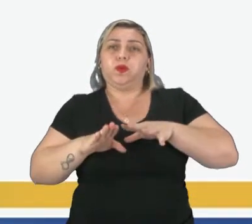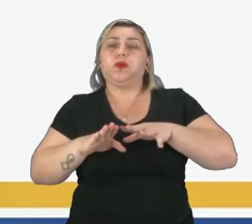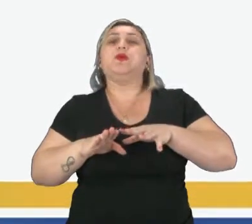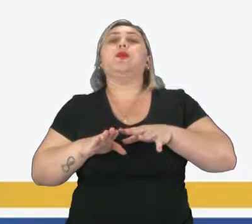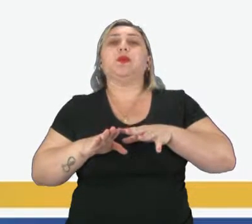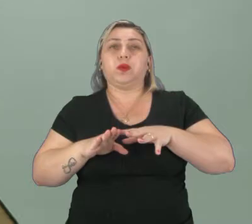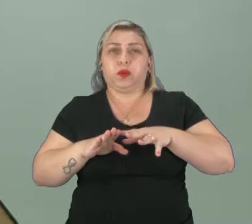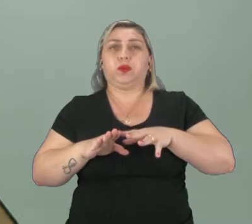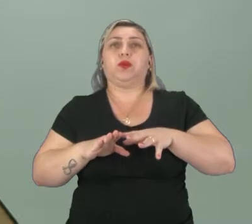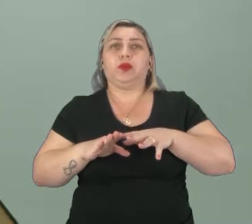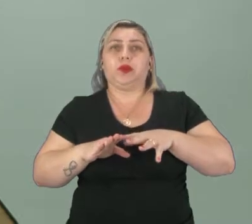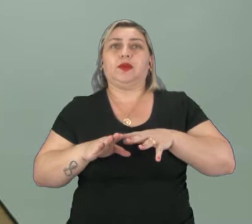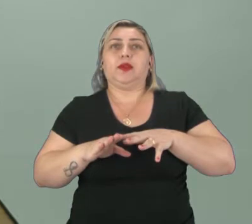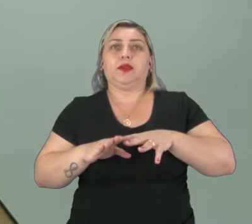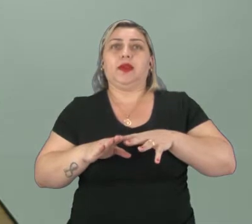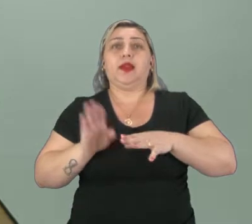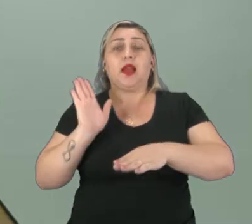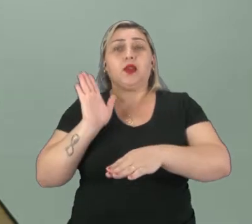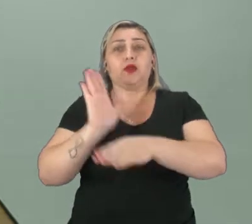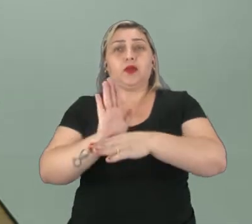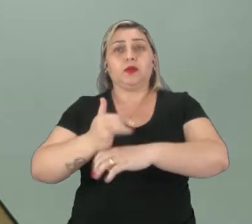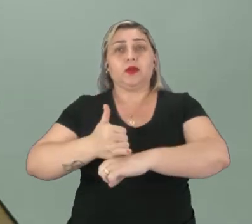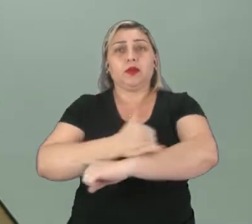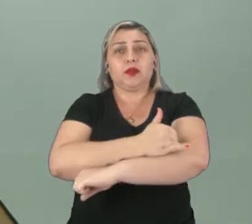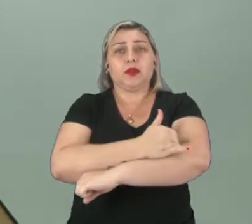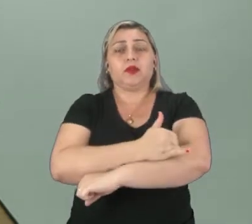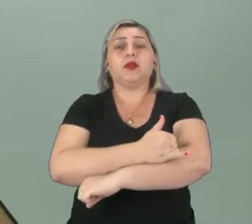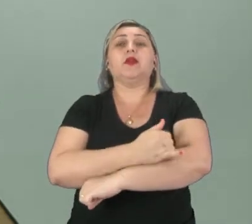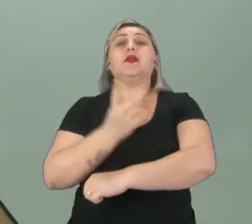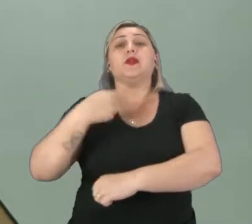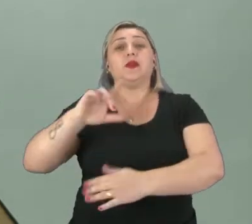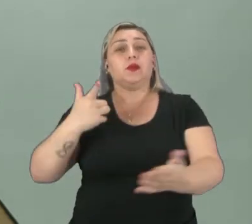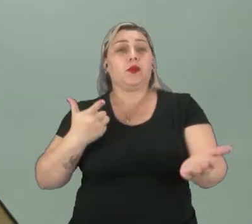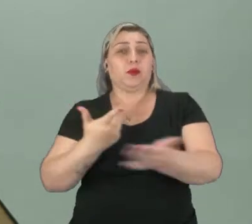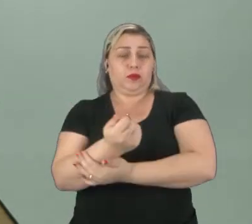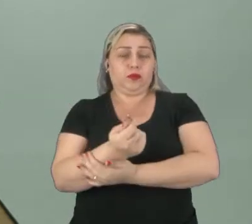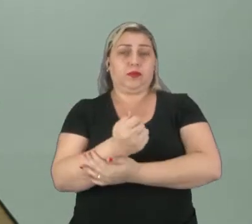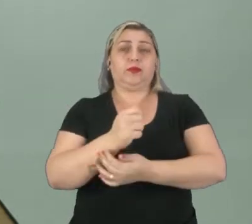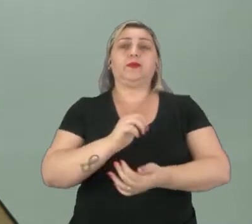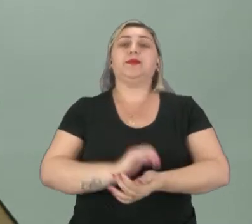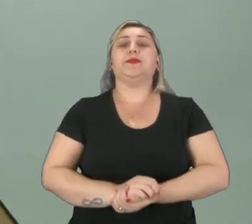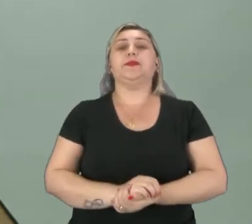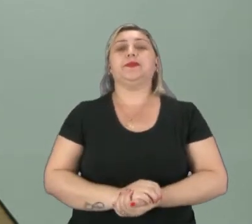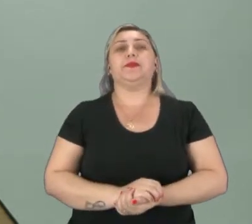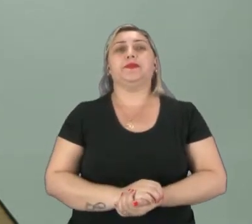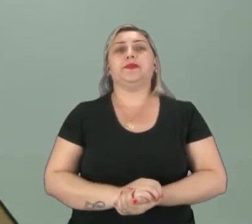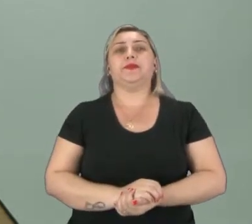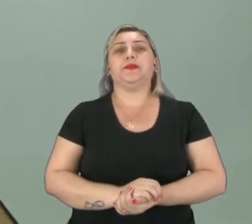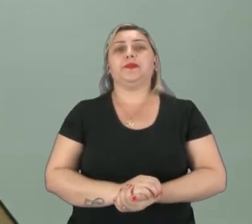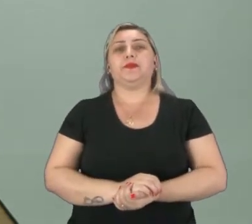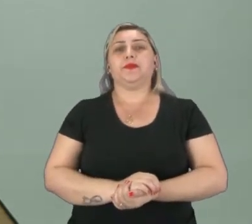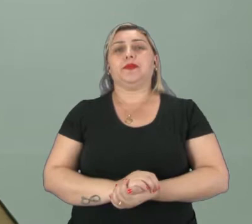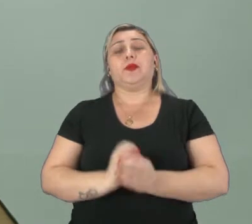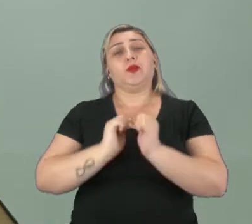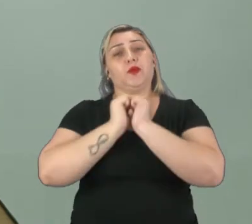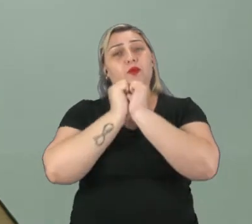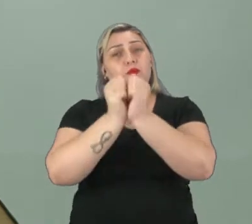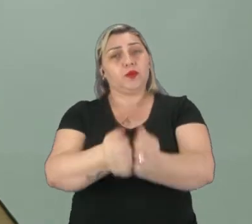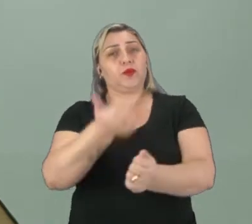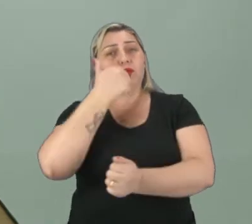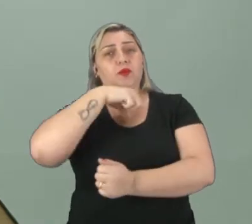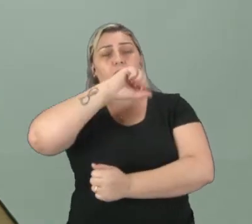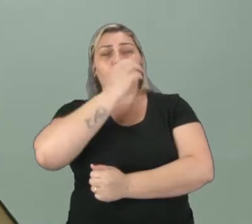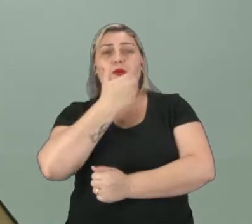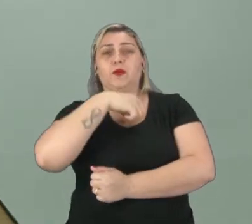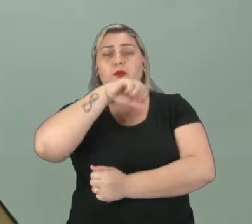que eu falei sobre quando formos comprar, no caso vocês, quando forem acompanhar a mãe ou o